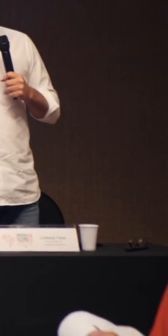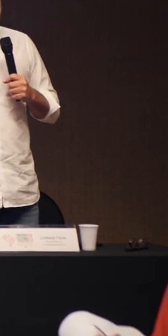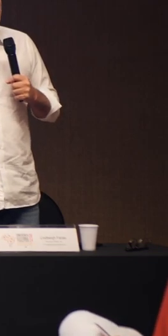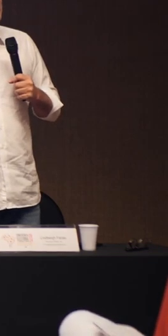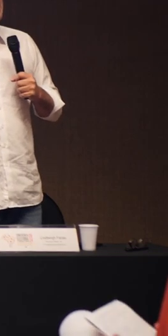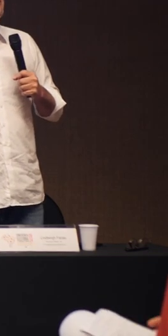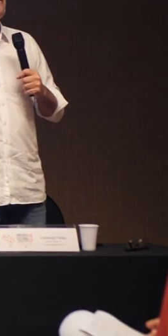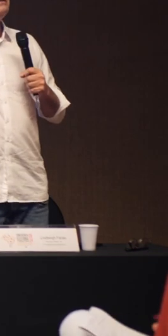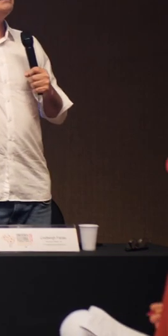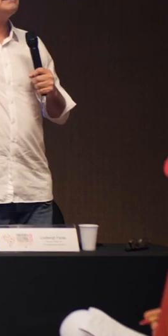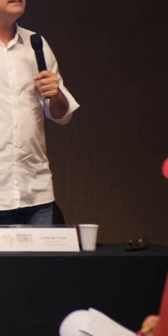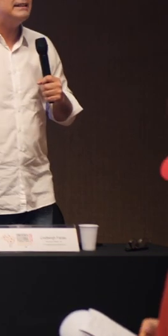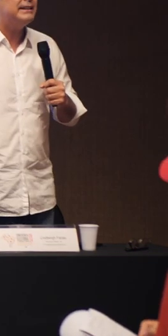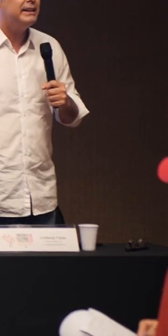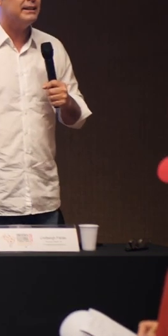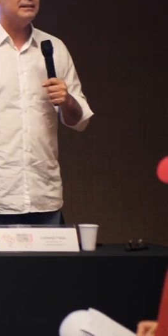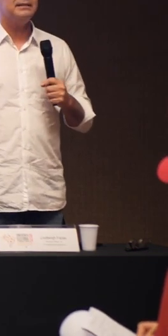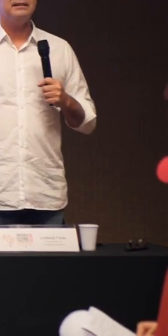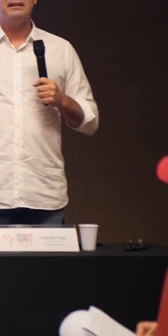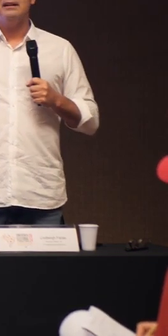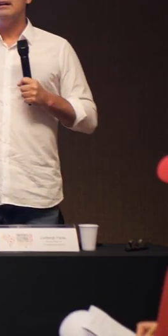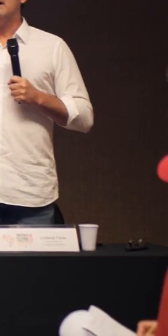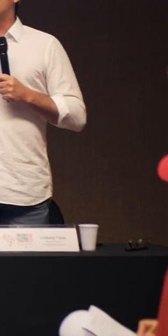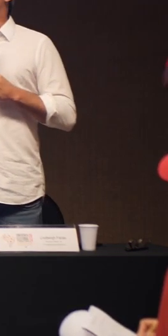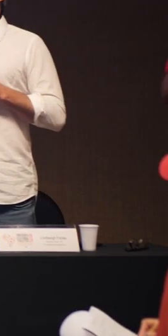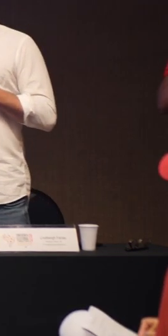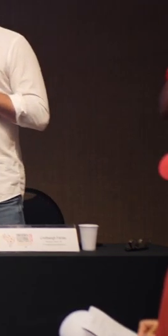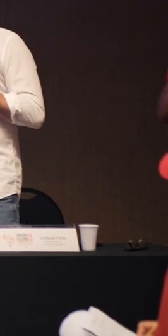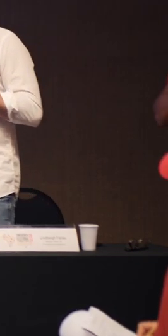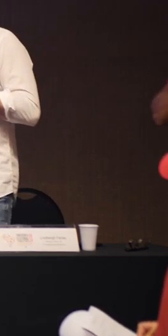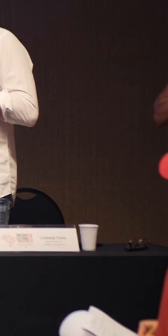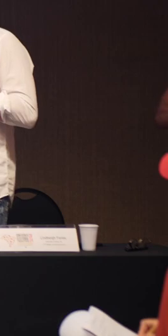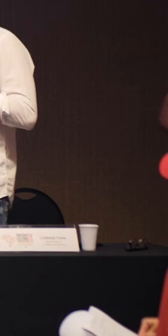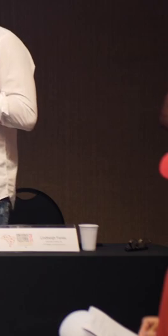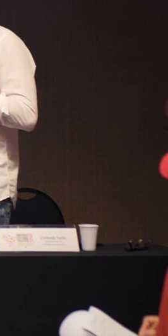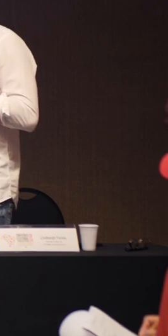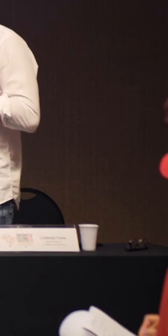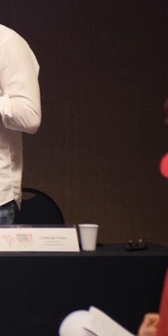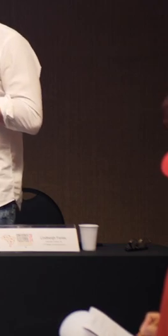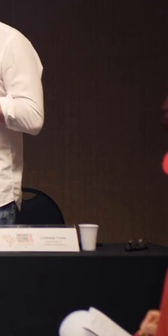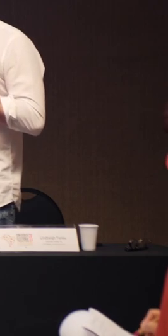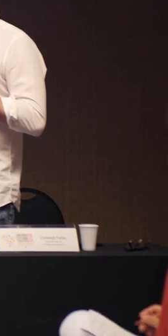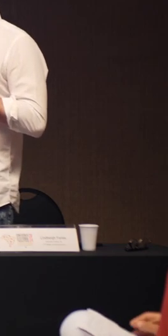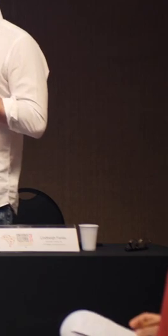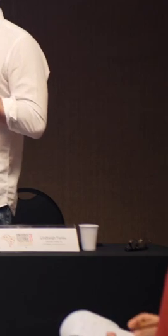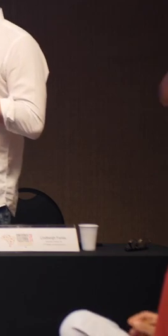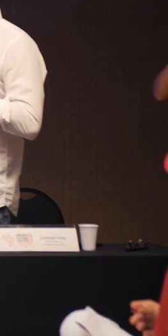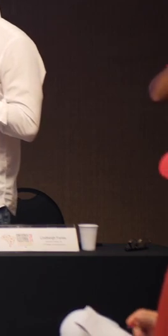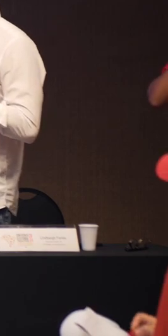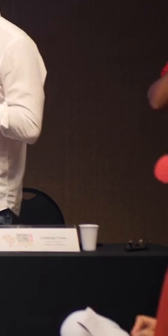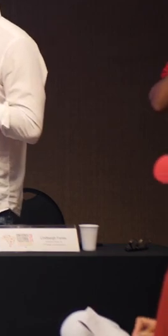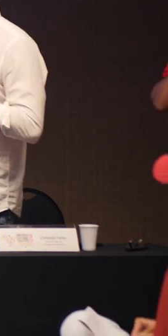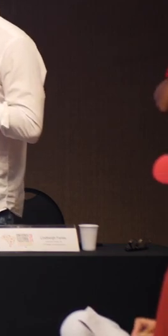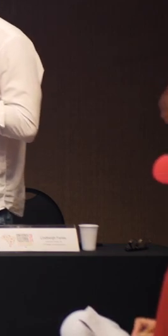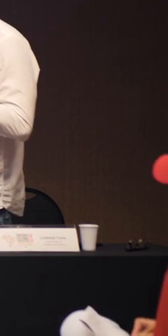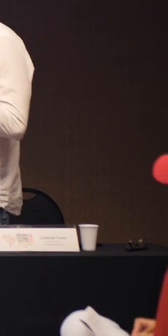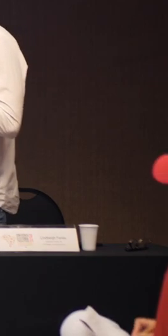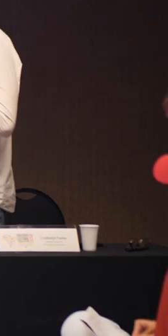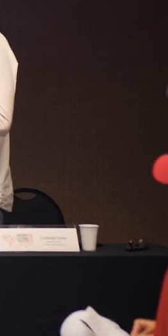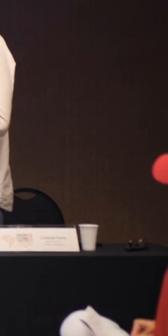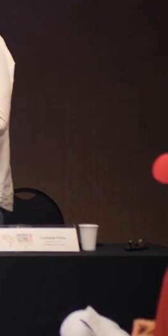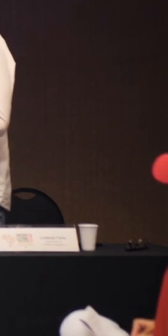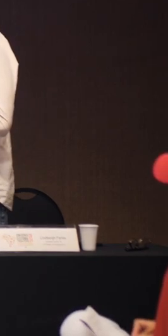nas campanhas dele a caravana da cidadania. Eu ia cada dia, cada final de semana,